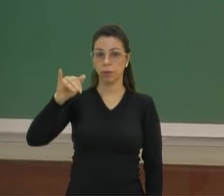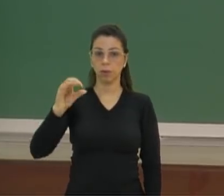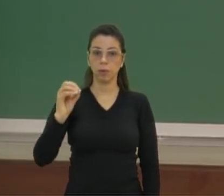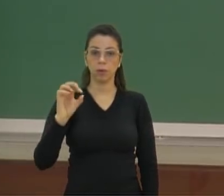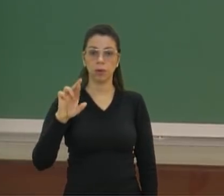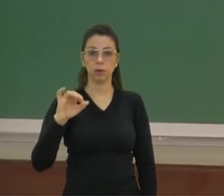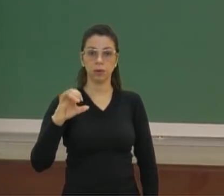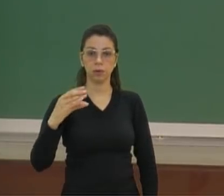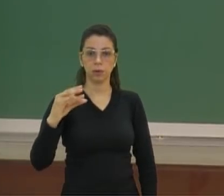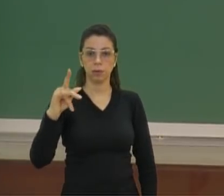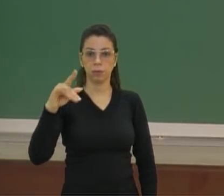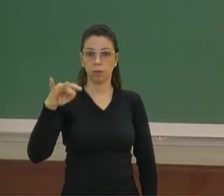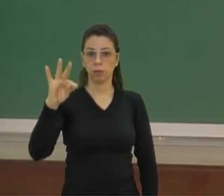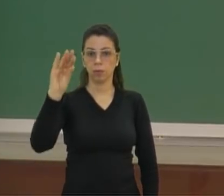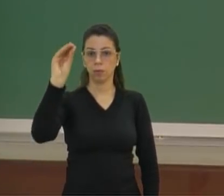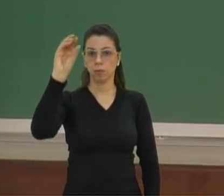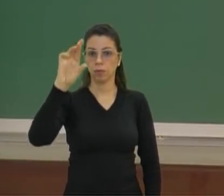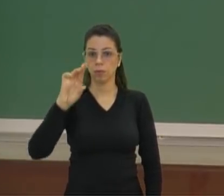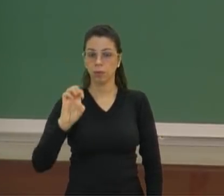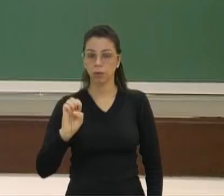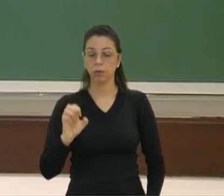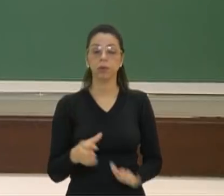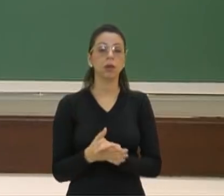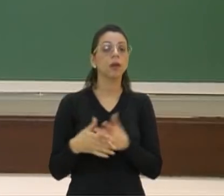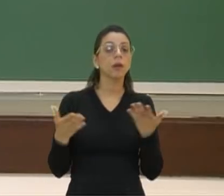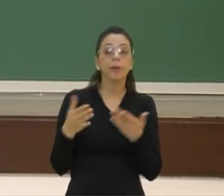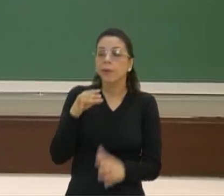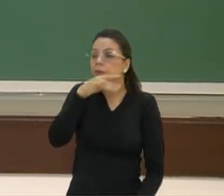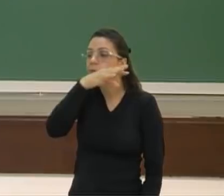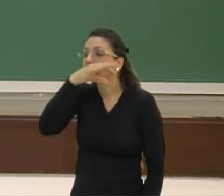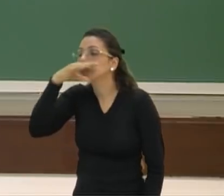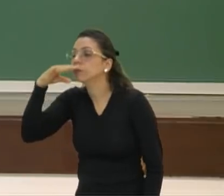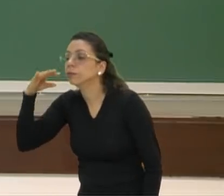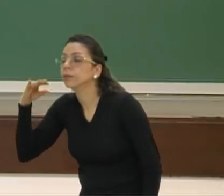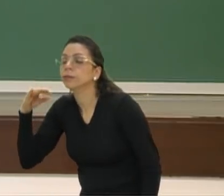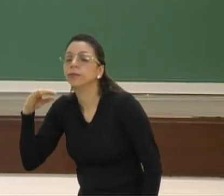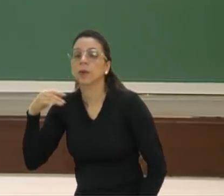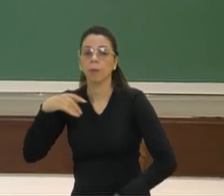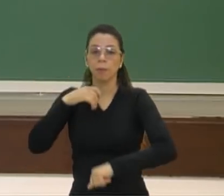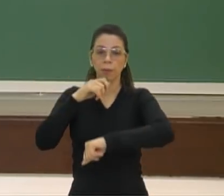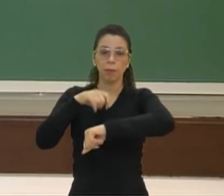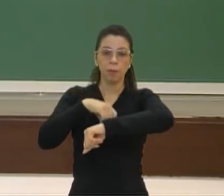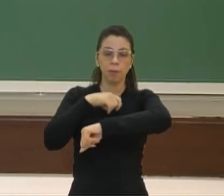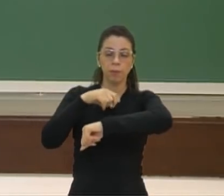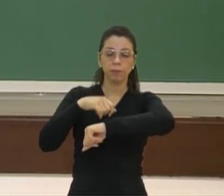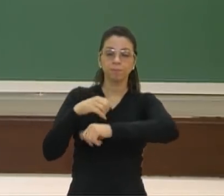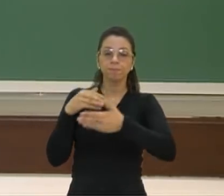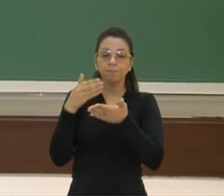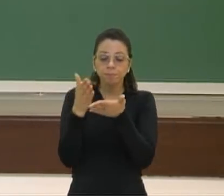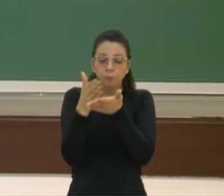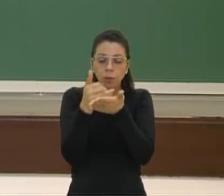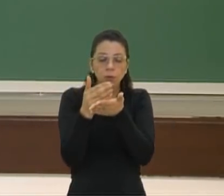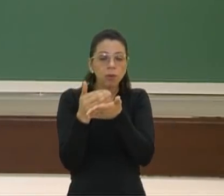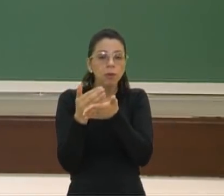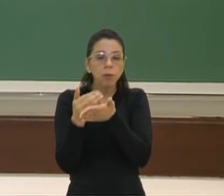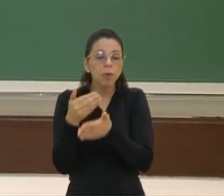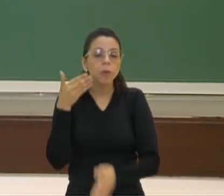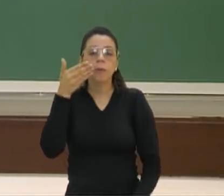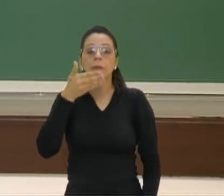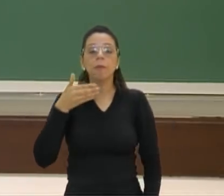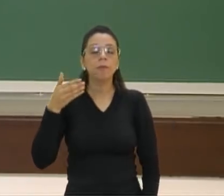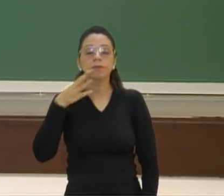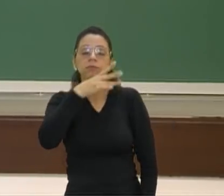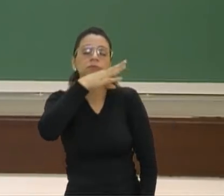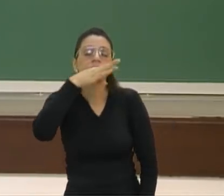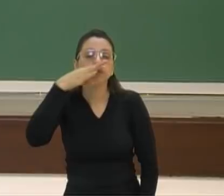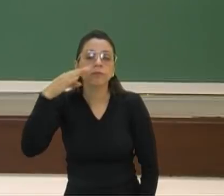quimiorreceptores. Mas quando você vai cheirar uma comida, que bolo gostoso, que cheiro